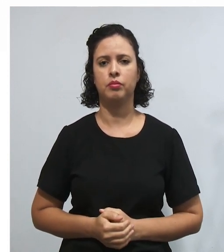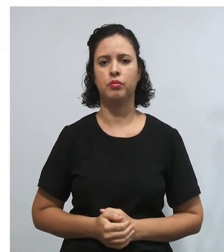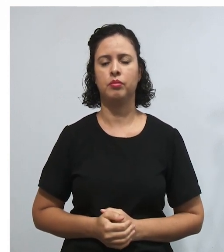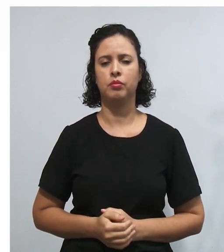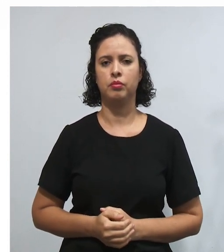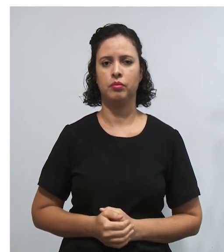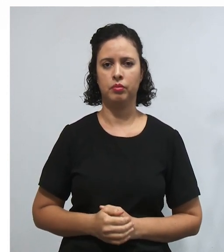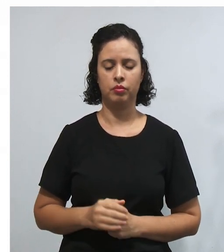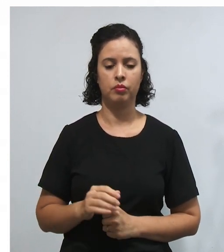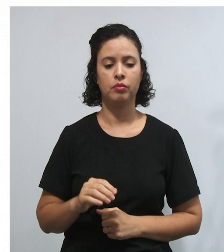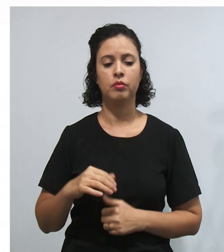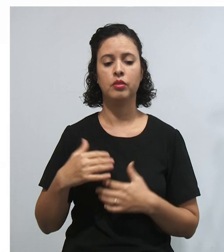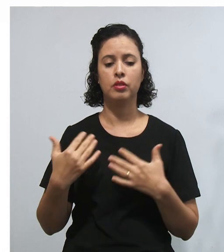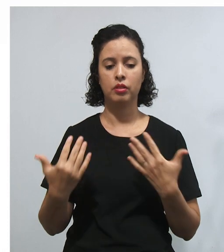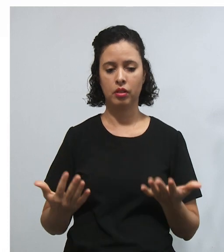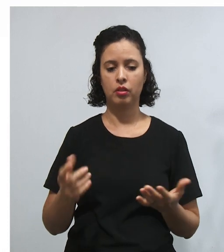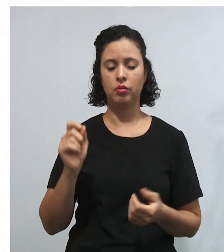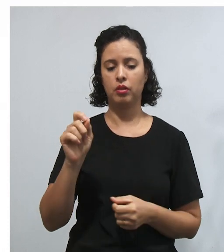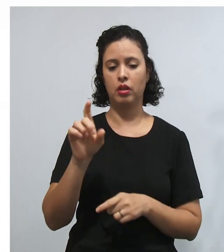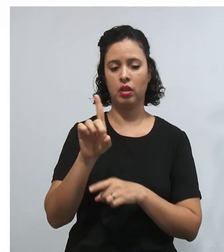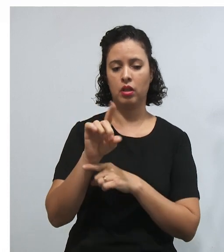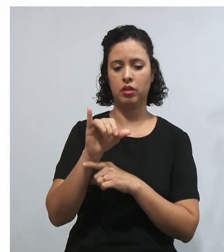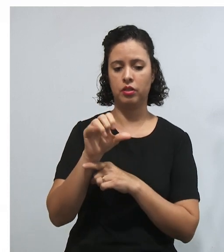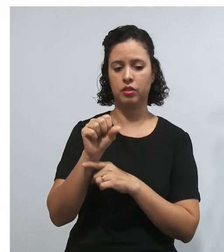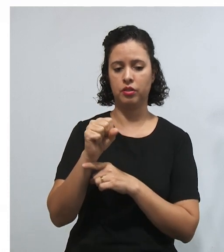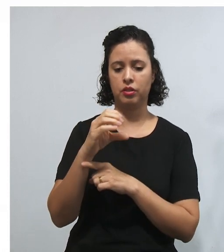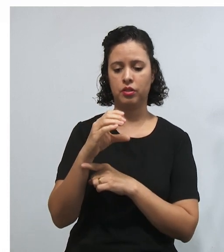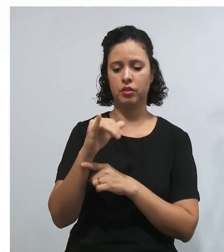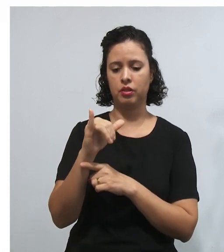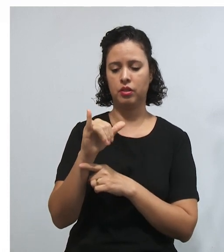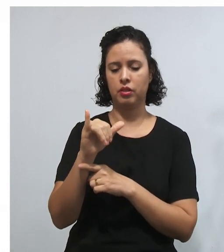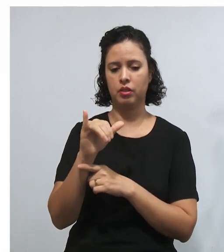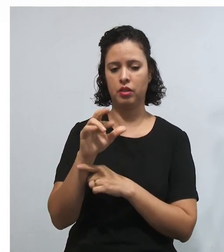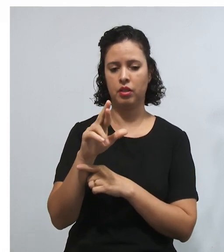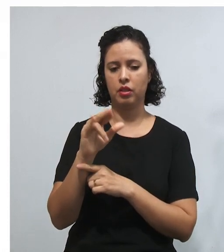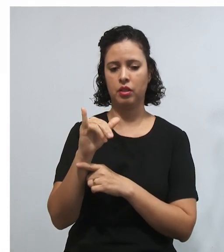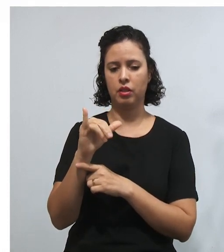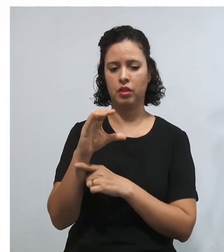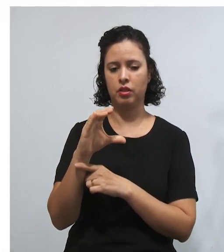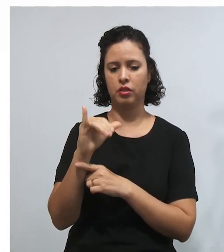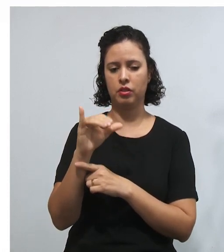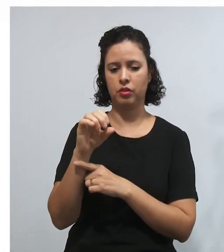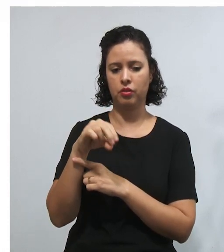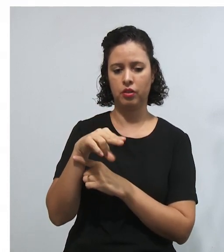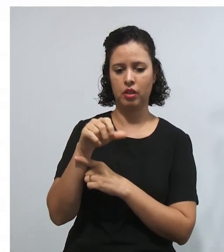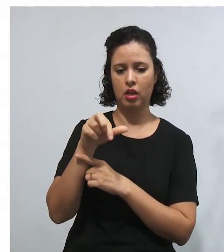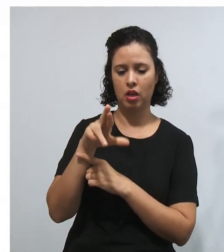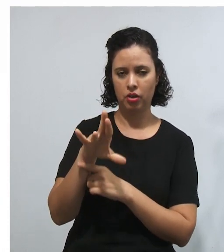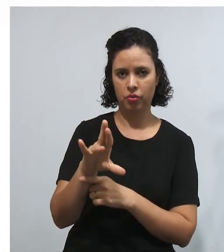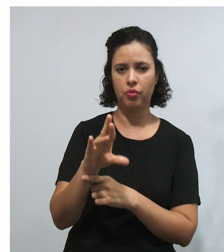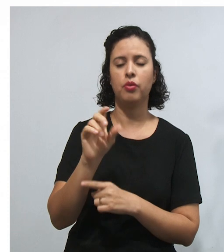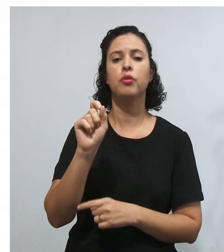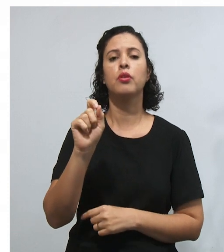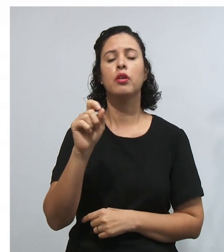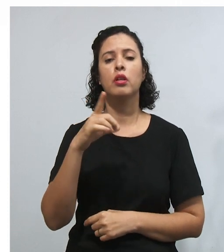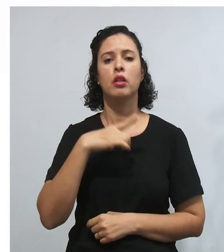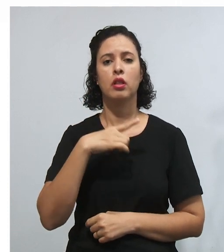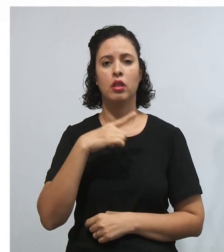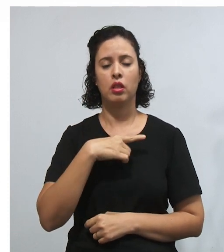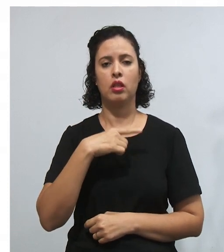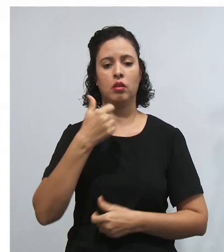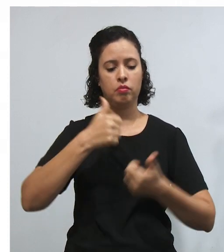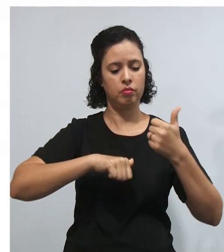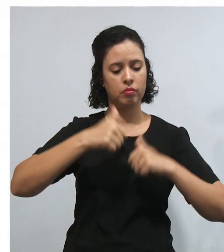aos atos discricionários, ou seja, aqueles que têm conveniência e oportunidade do gestor público, sujeitam-se à